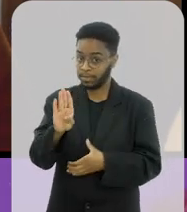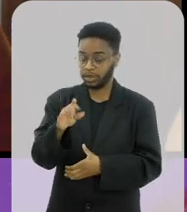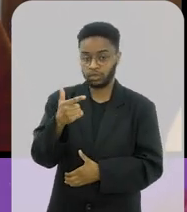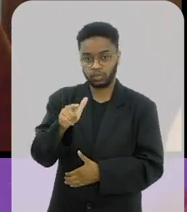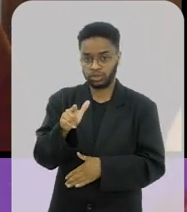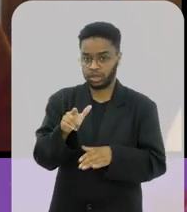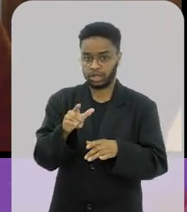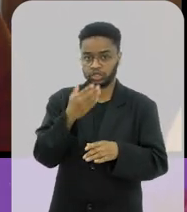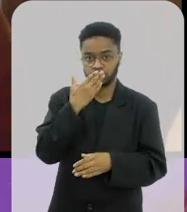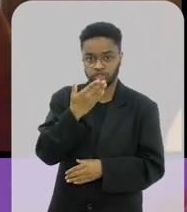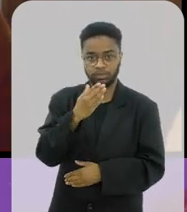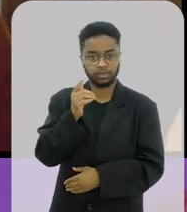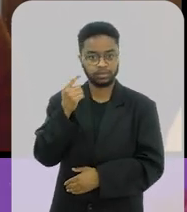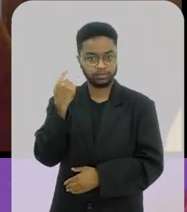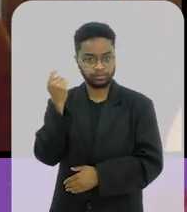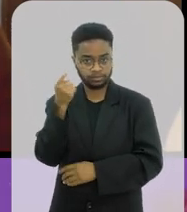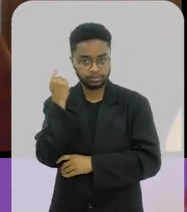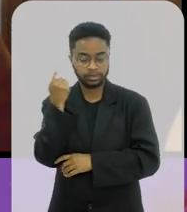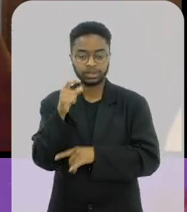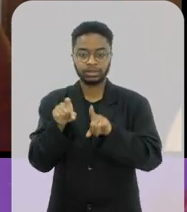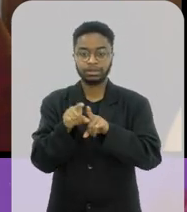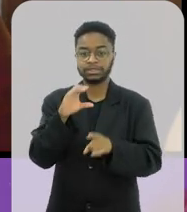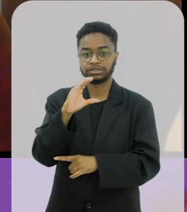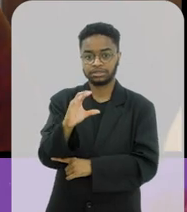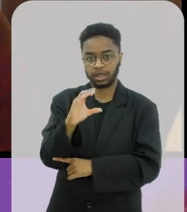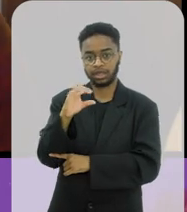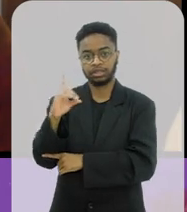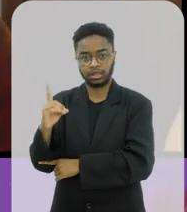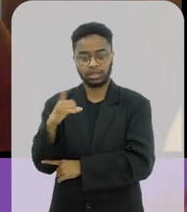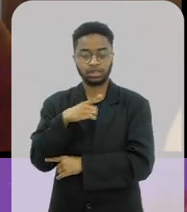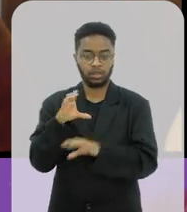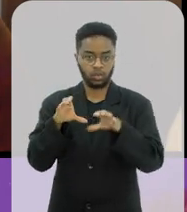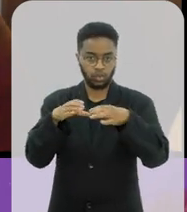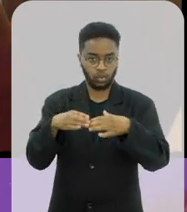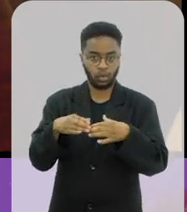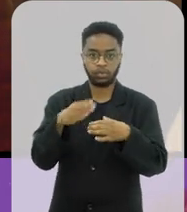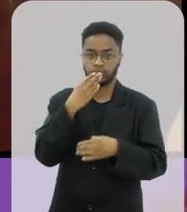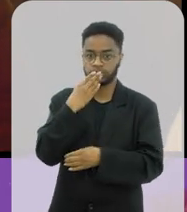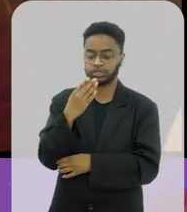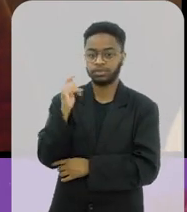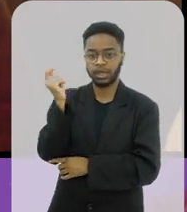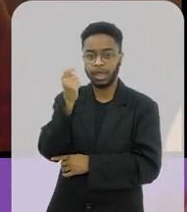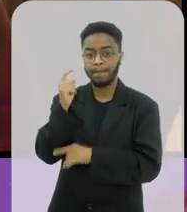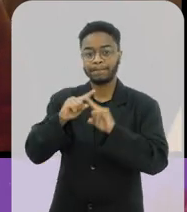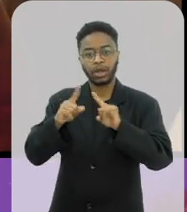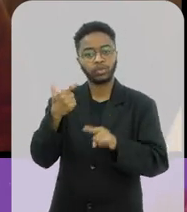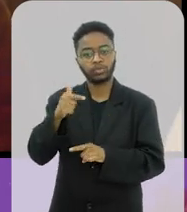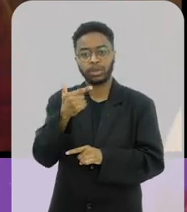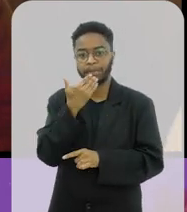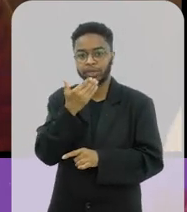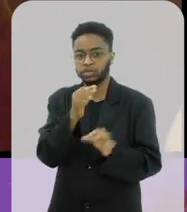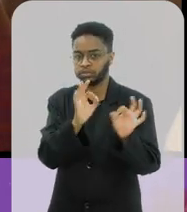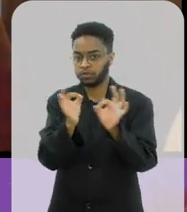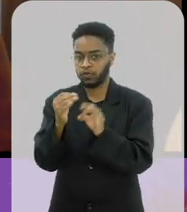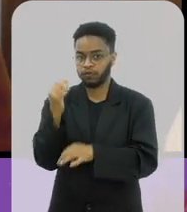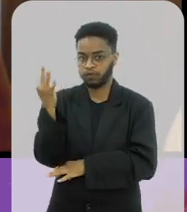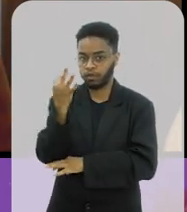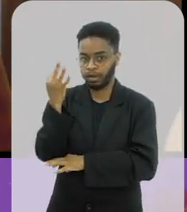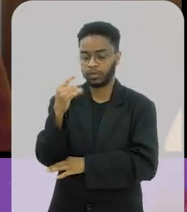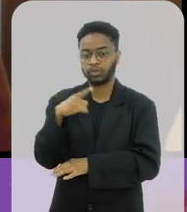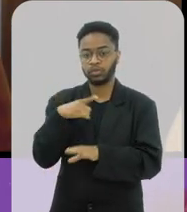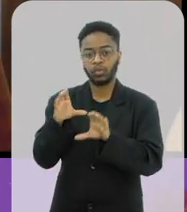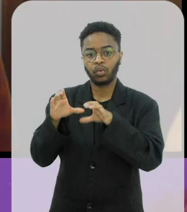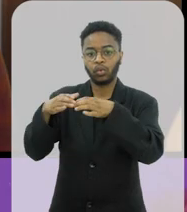clubes gaúchos e a Série C e D com clubes gaúchos não houve o pedido formal. Na Série A foram